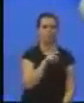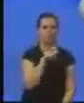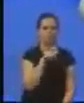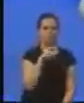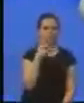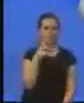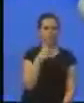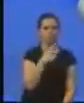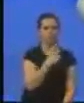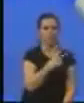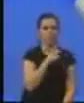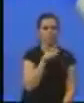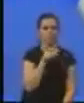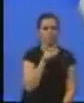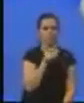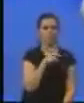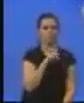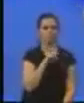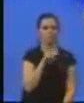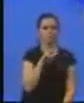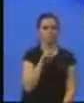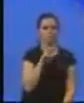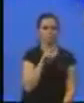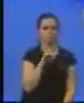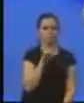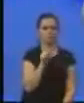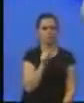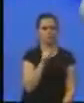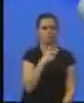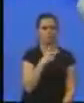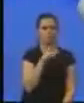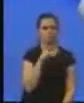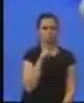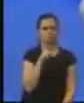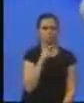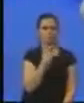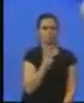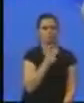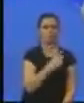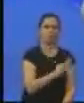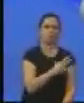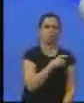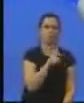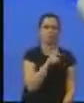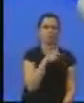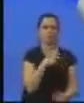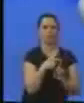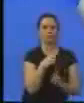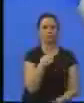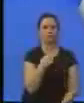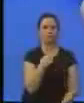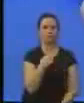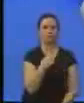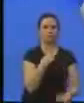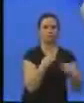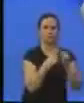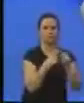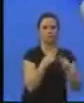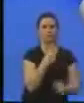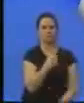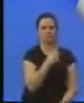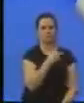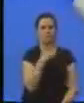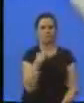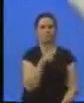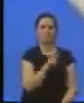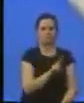x², 2x. Derivada de 2x é 2. Então, deu 2x mais 2. Vezes 1 sobre